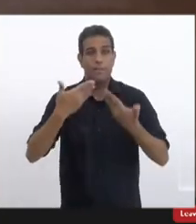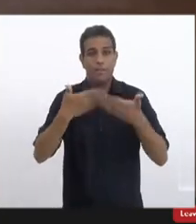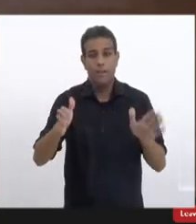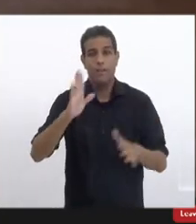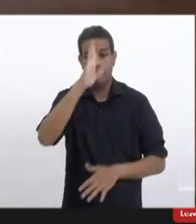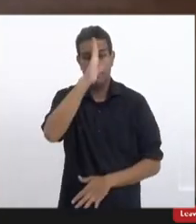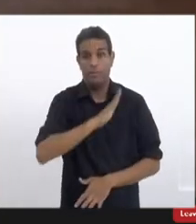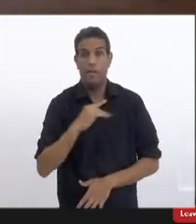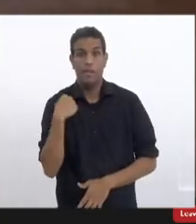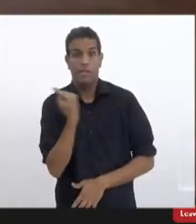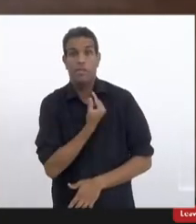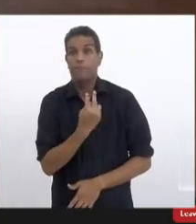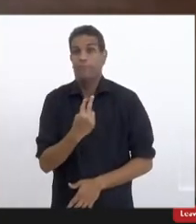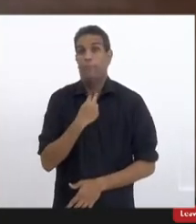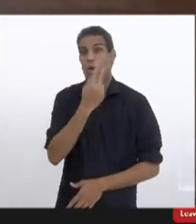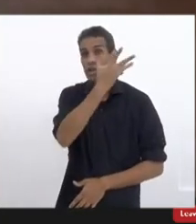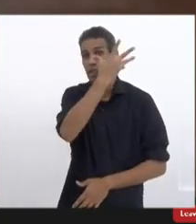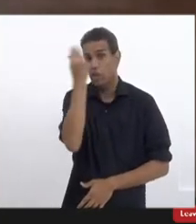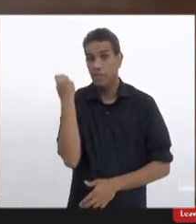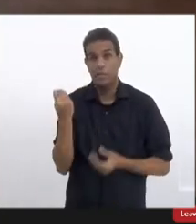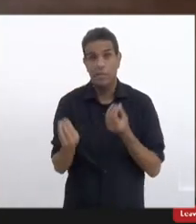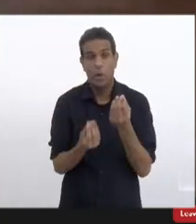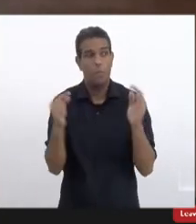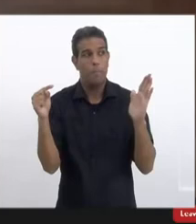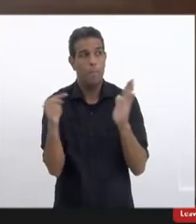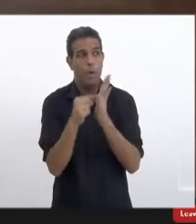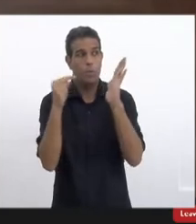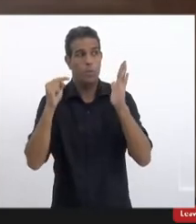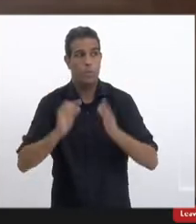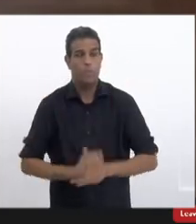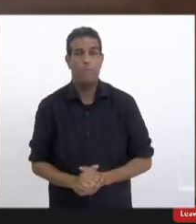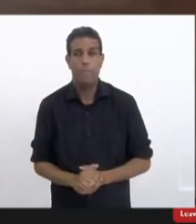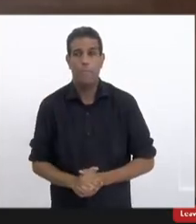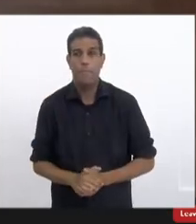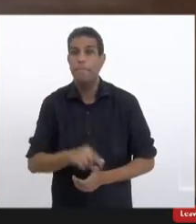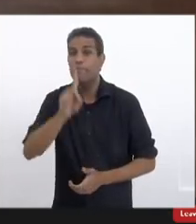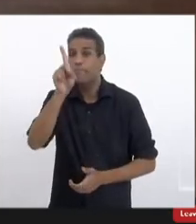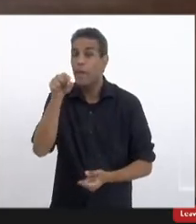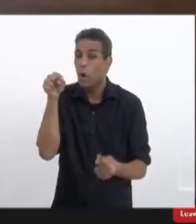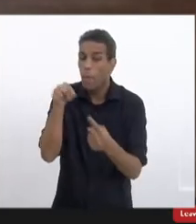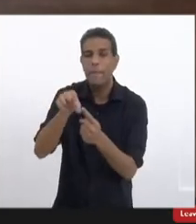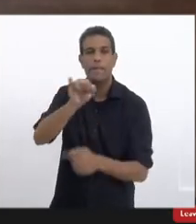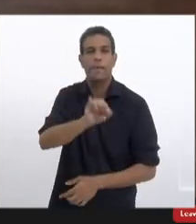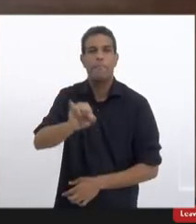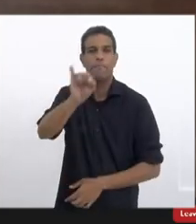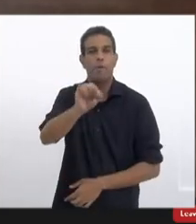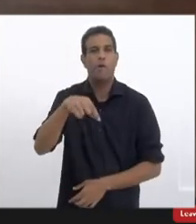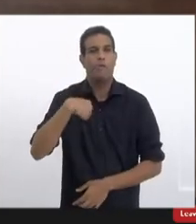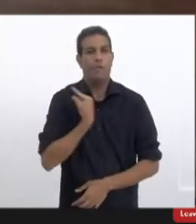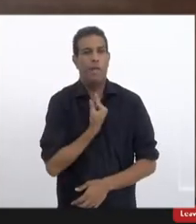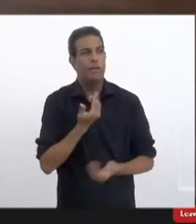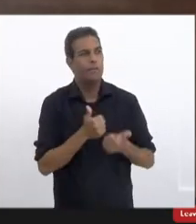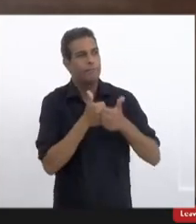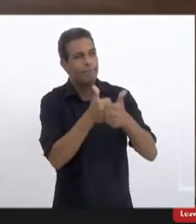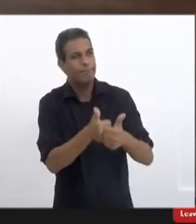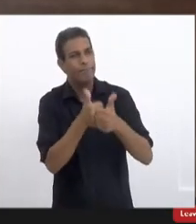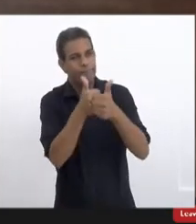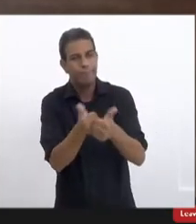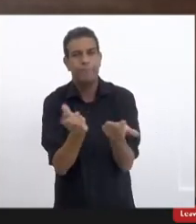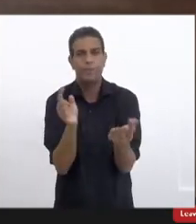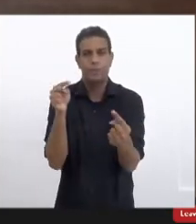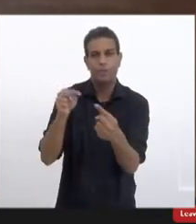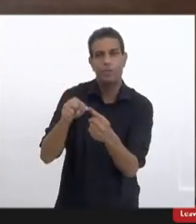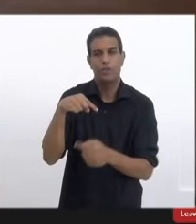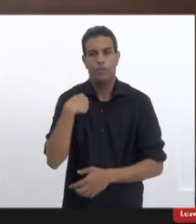gente não pode esquecer esse ponto. Isso é muito importante. Nós vamos acompanhar, é um